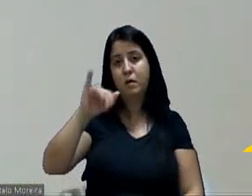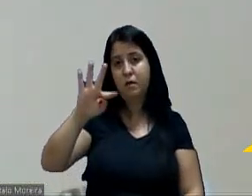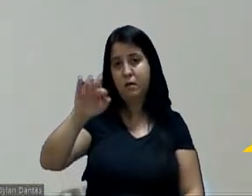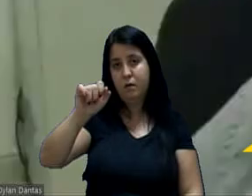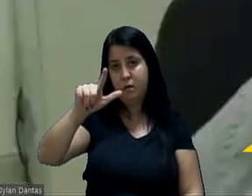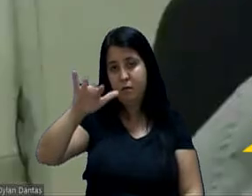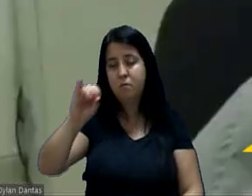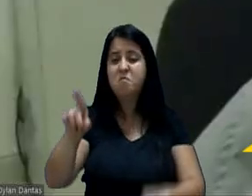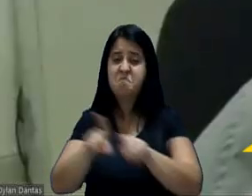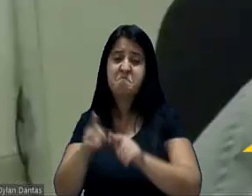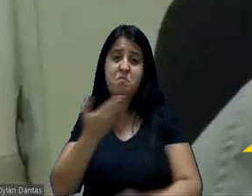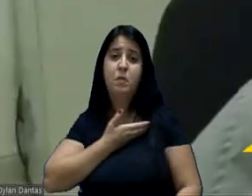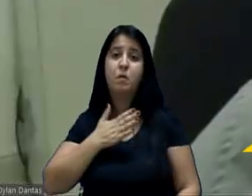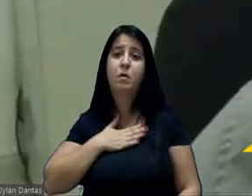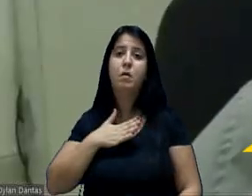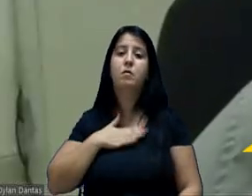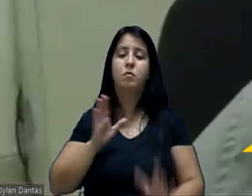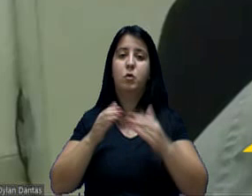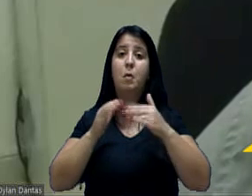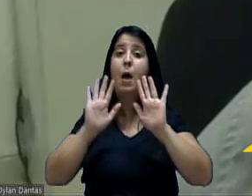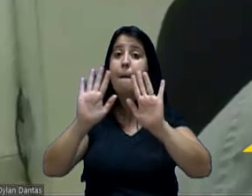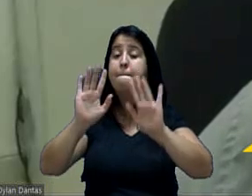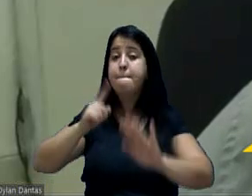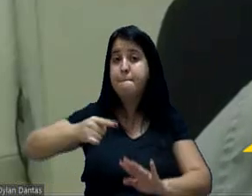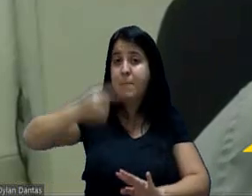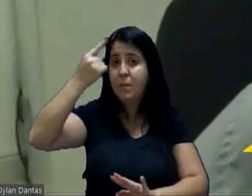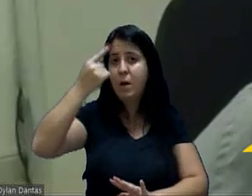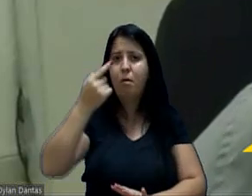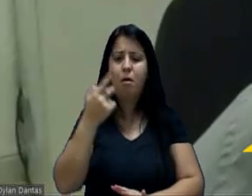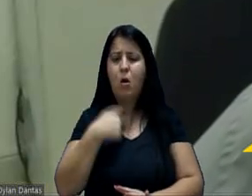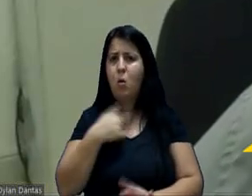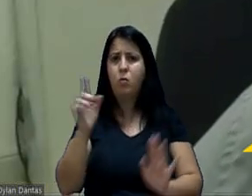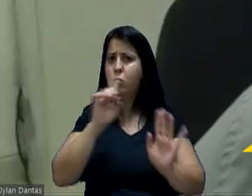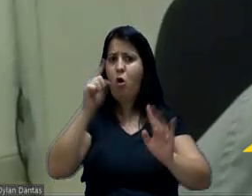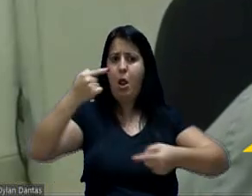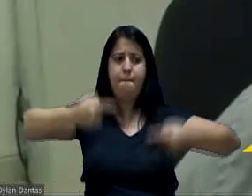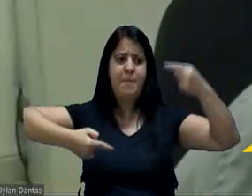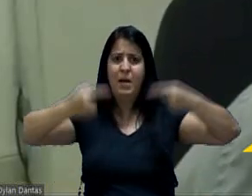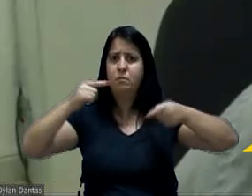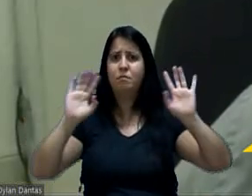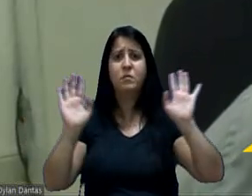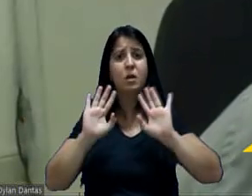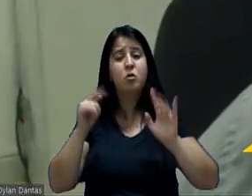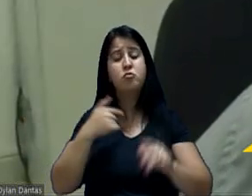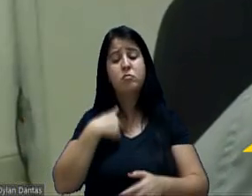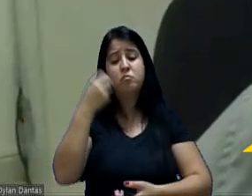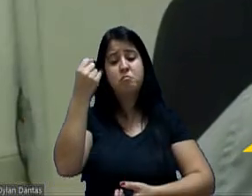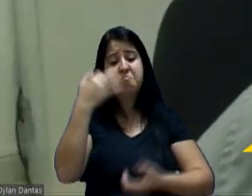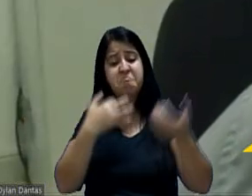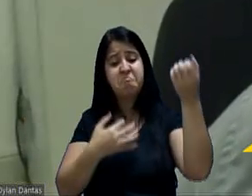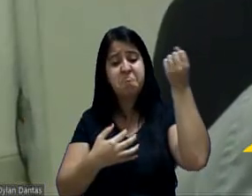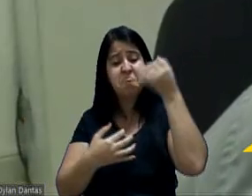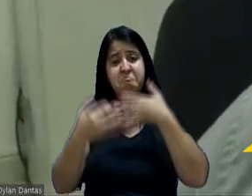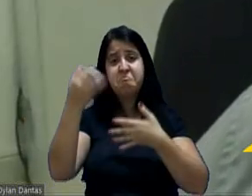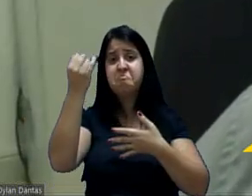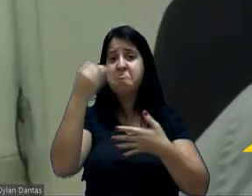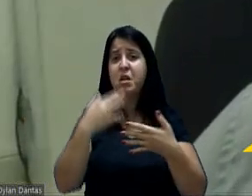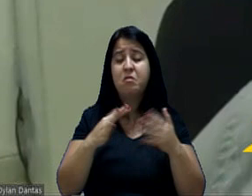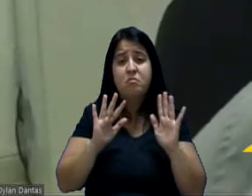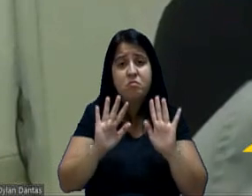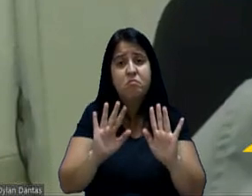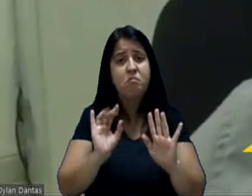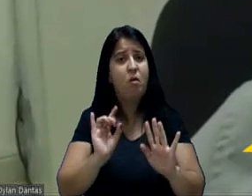partido, primeiro que eu não estou exatamente em debate, tá bom? Eu estou dialogando aqui a respeito de